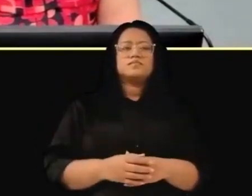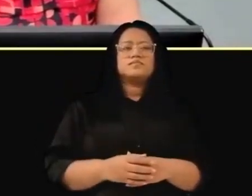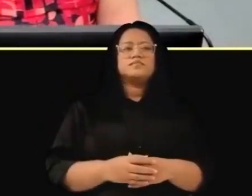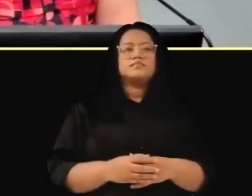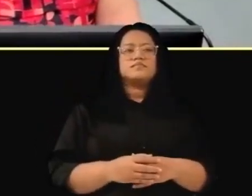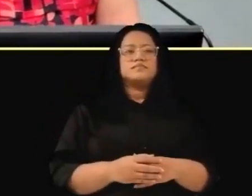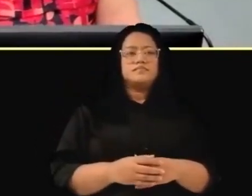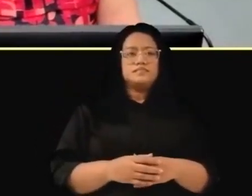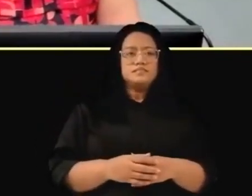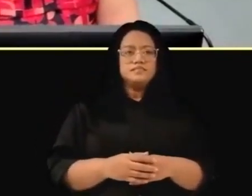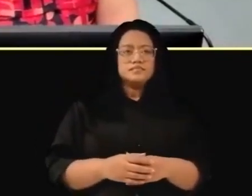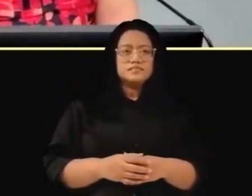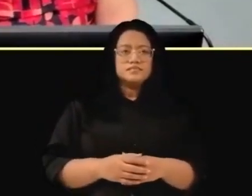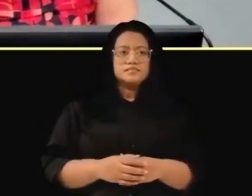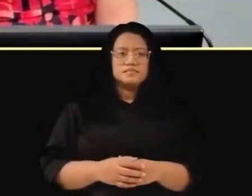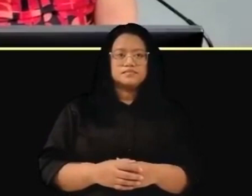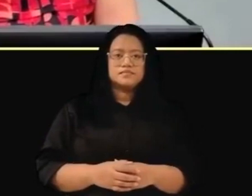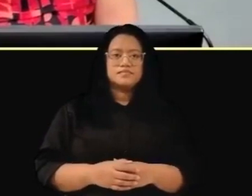Até